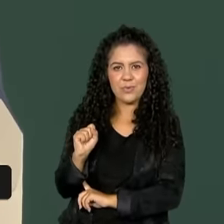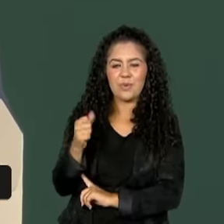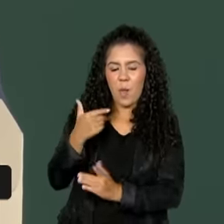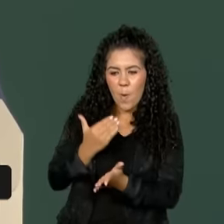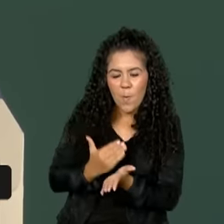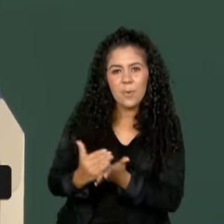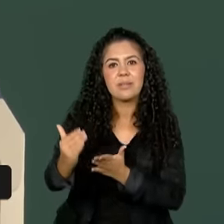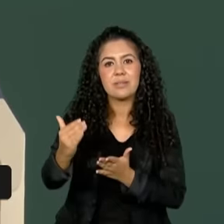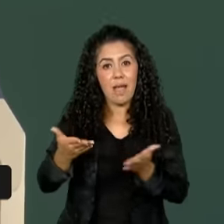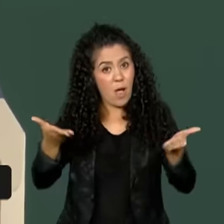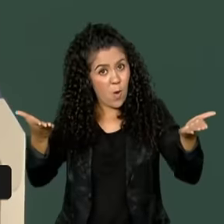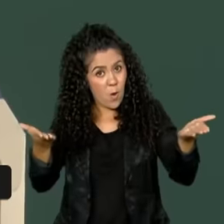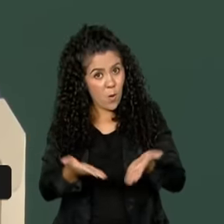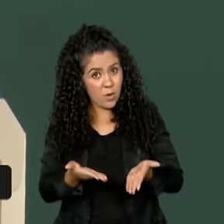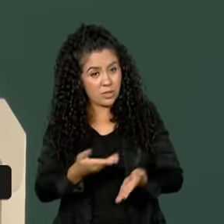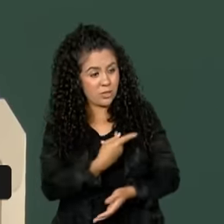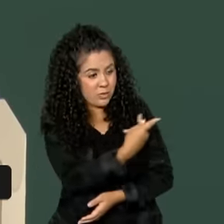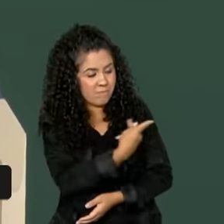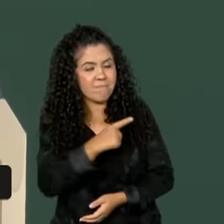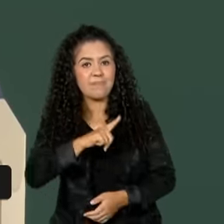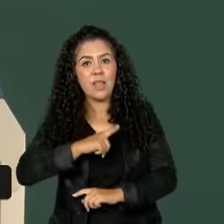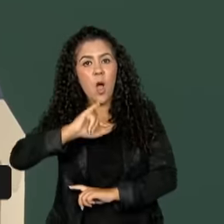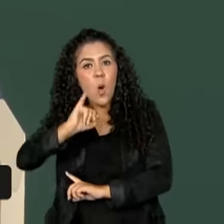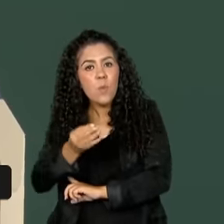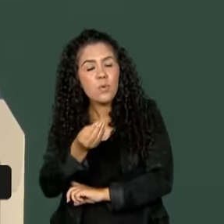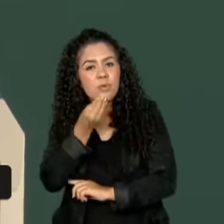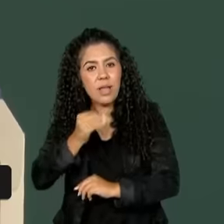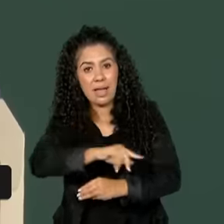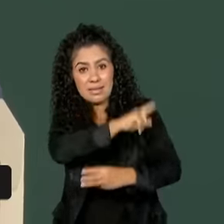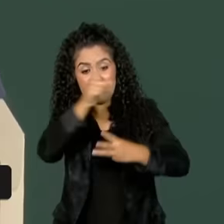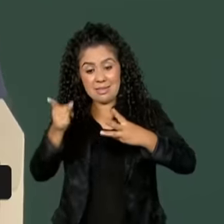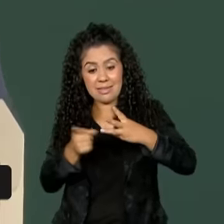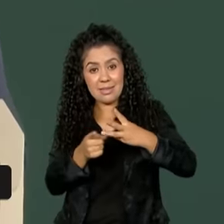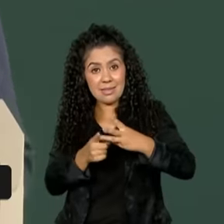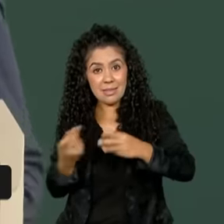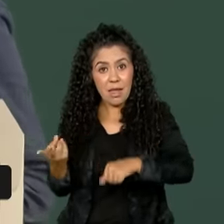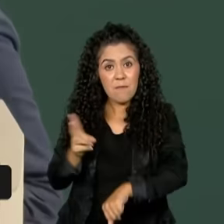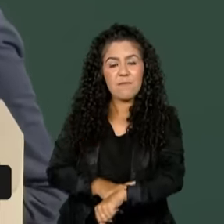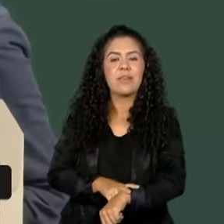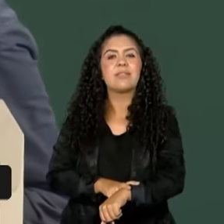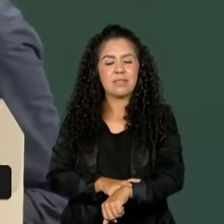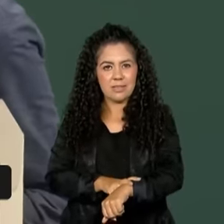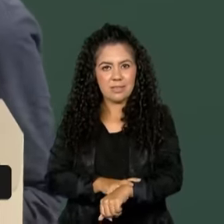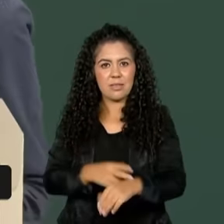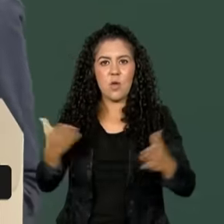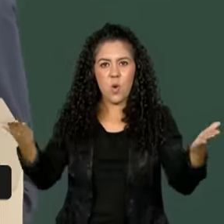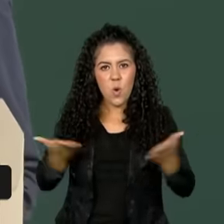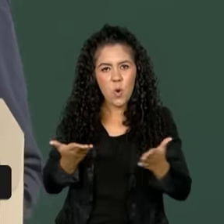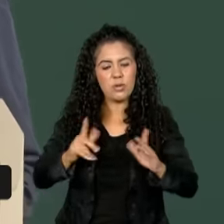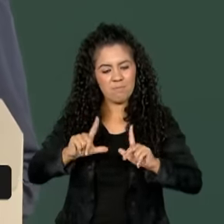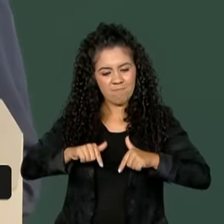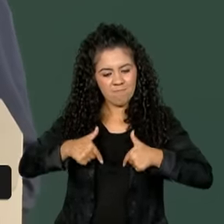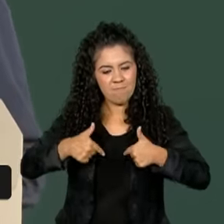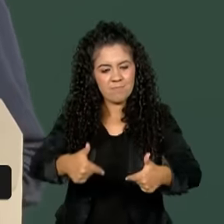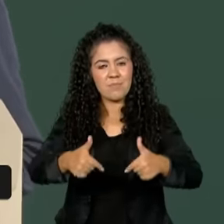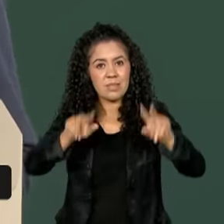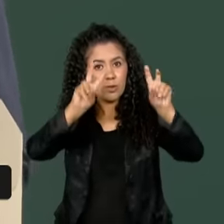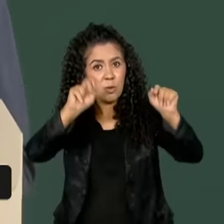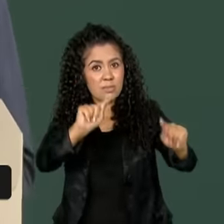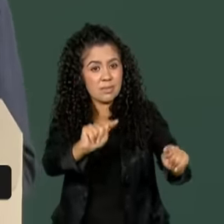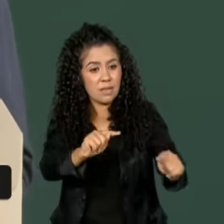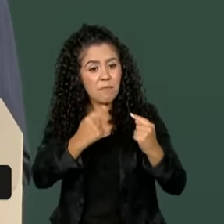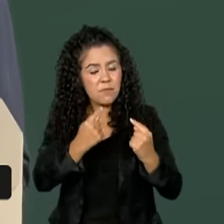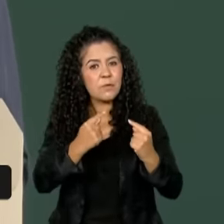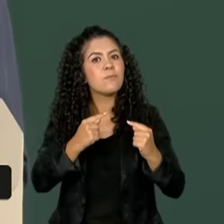que agora temos a oportunidade de, pela terceira vez, estar à frente desse desafio. Eu fico